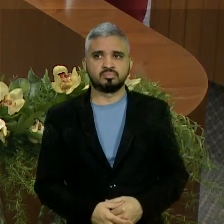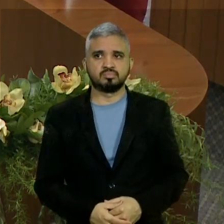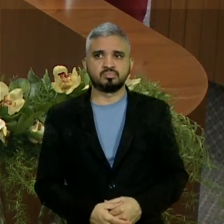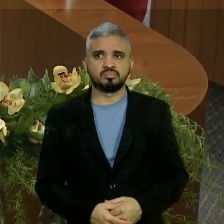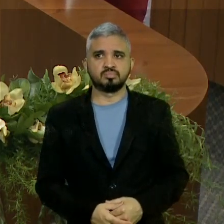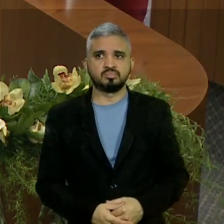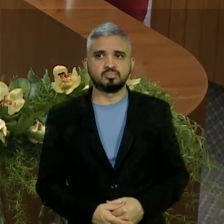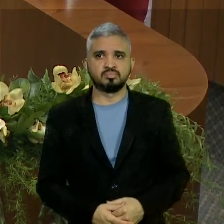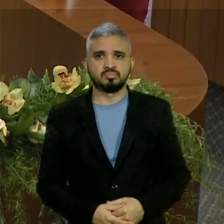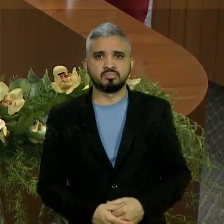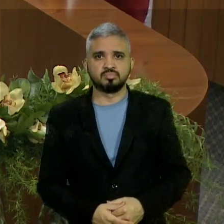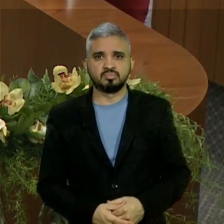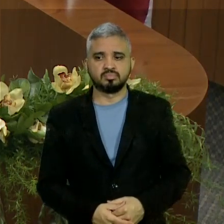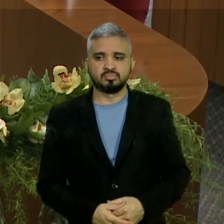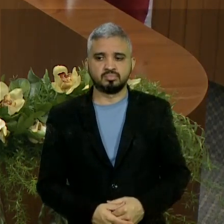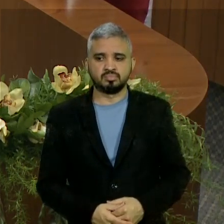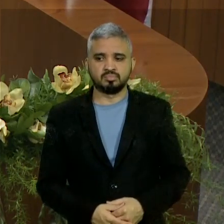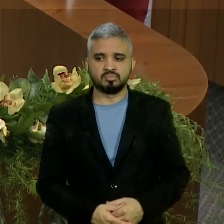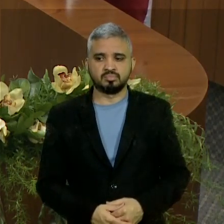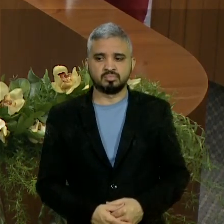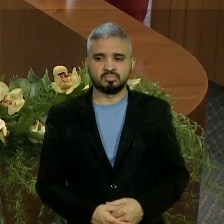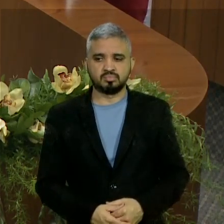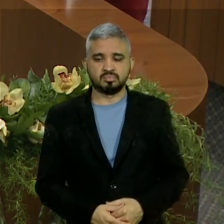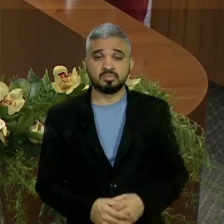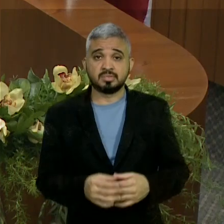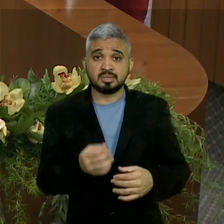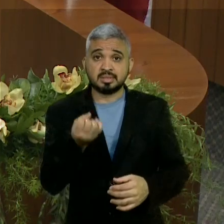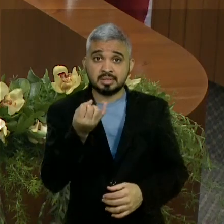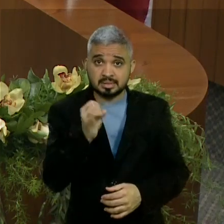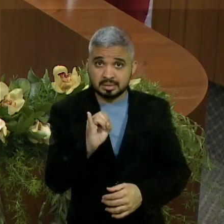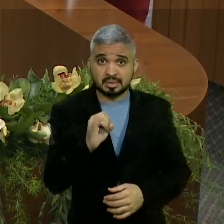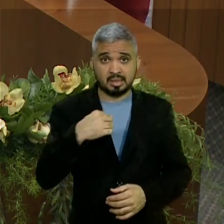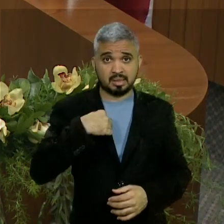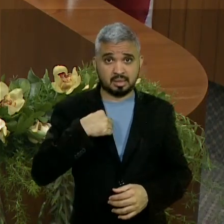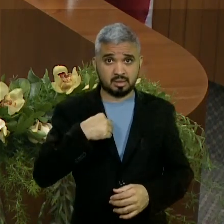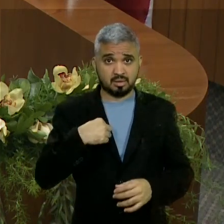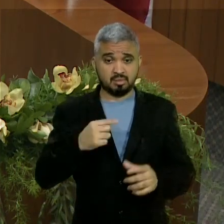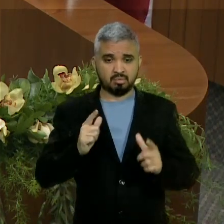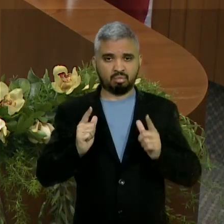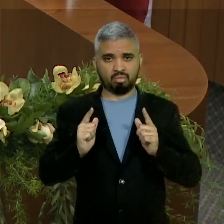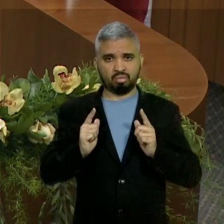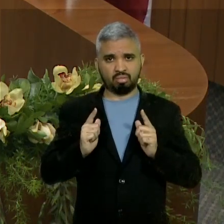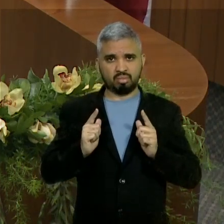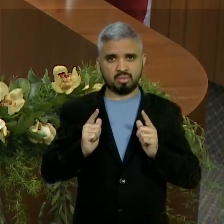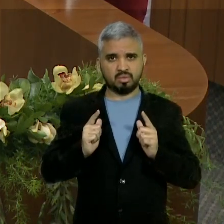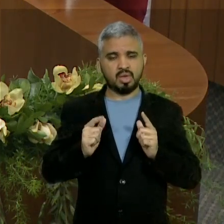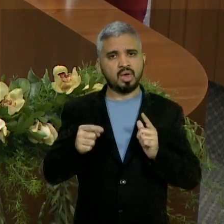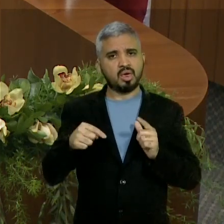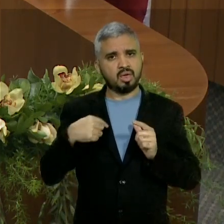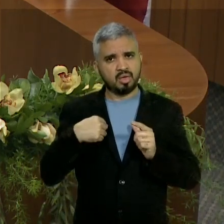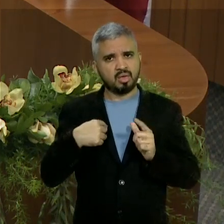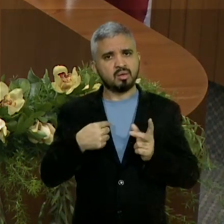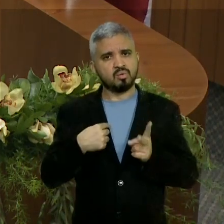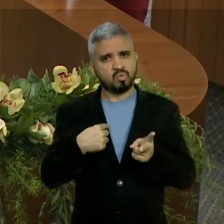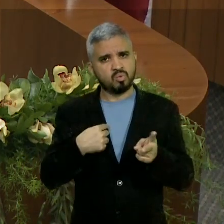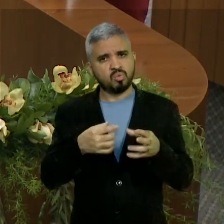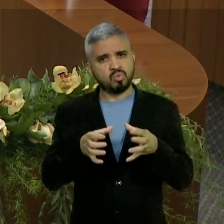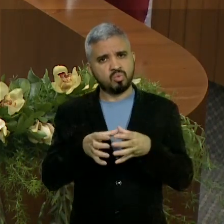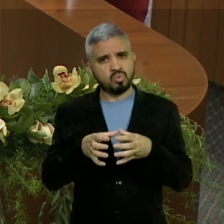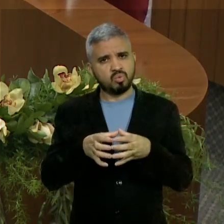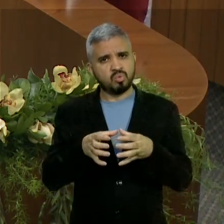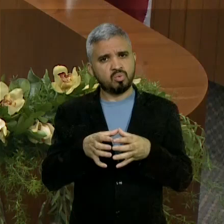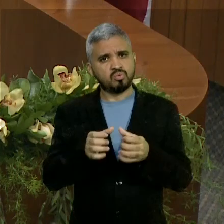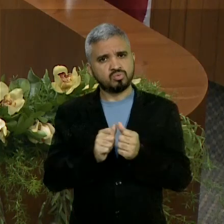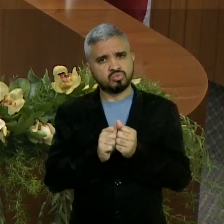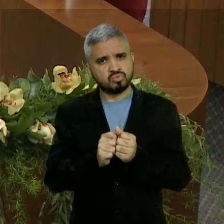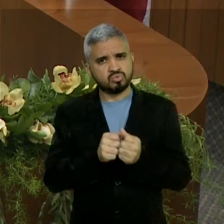ficar Ok quisesse se eu quisesse ficar acomodado podia ter continuado na bancada do governo quietinho